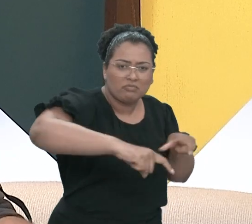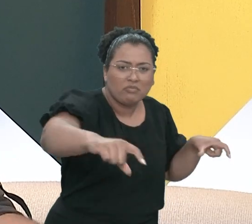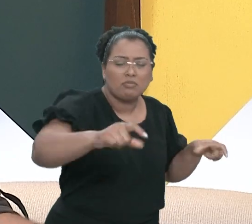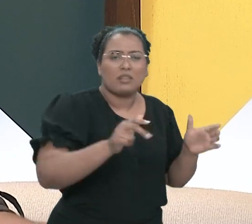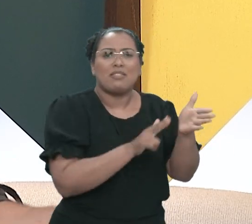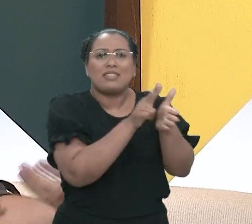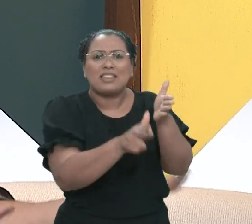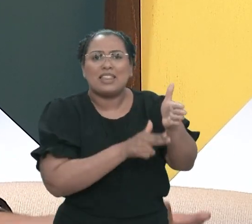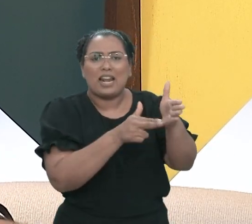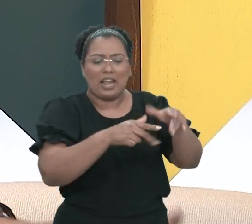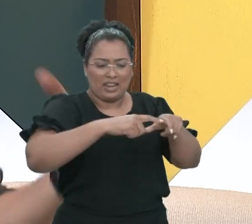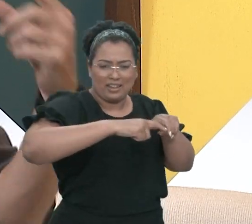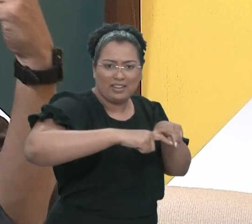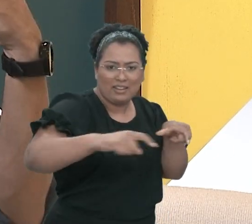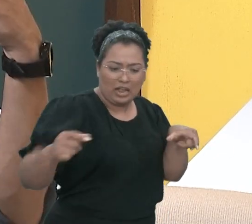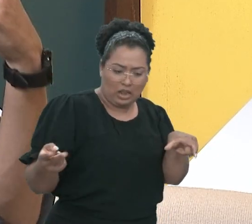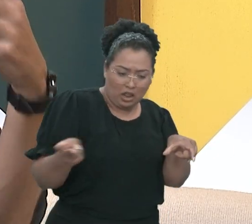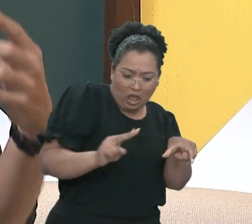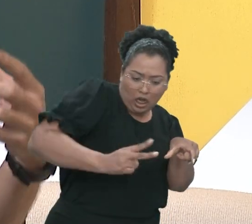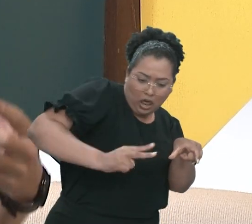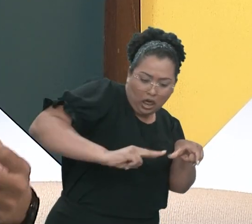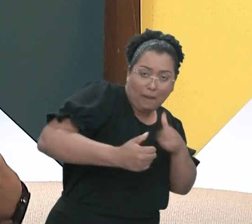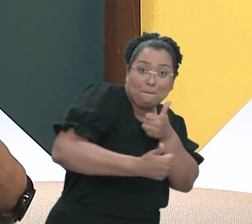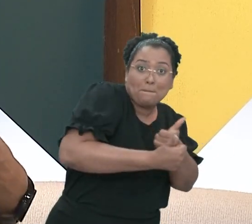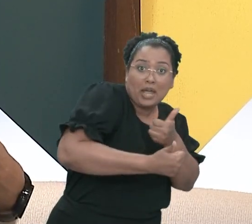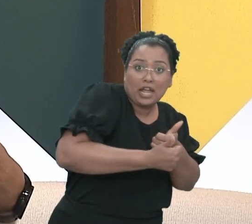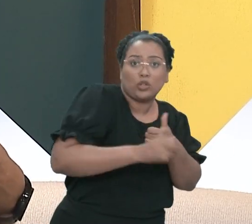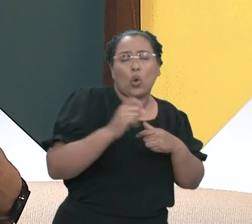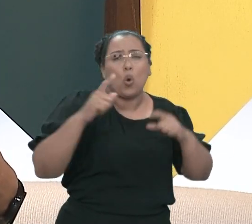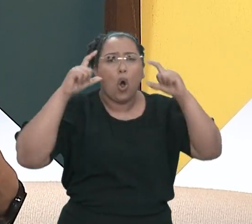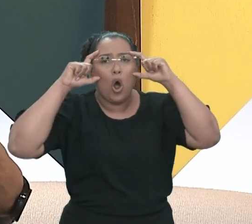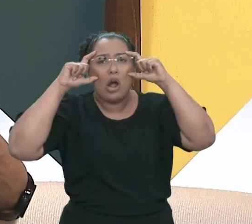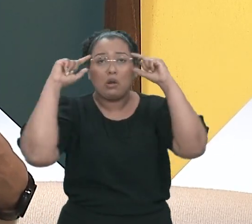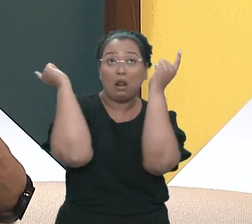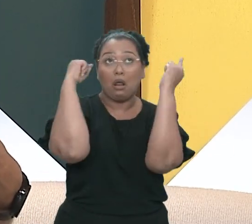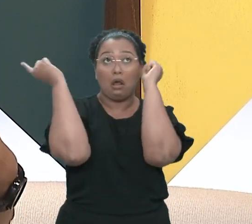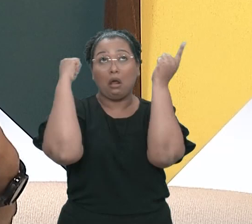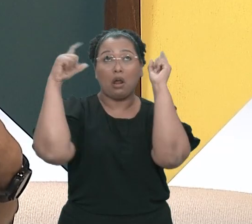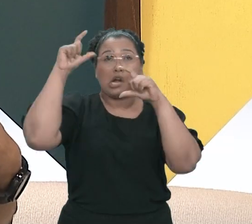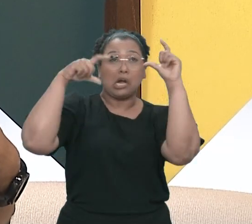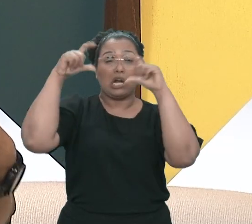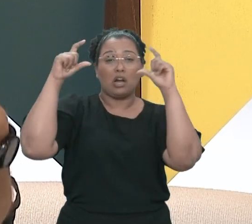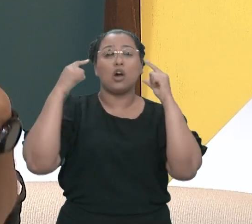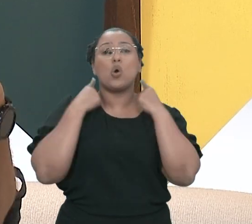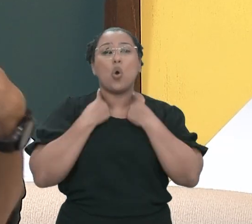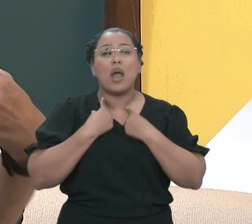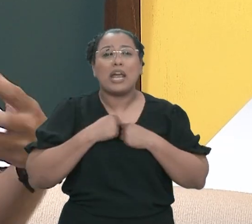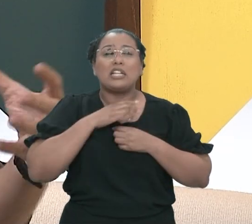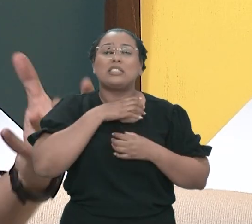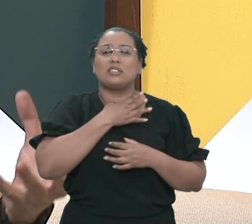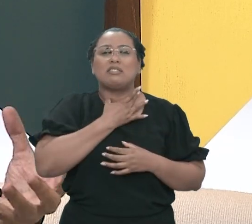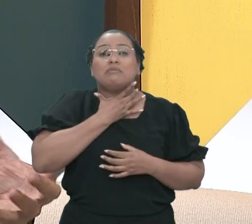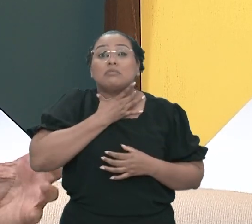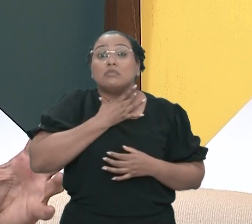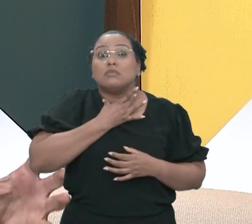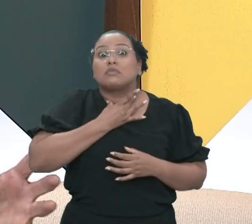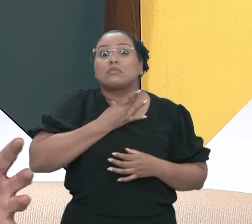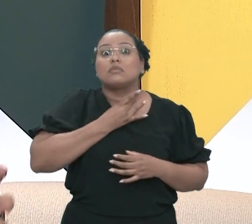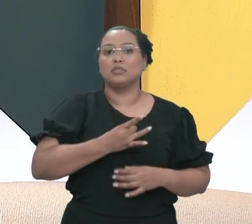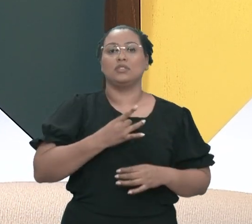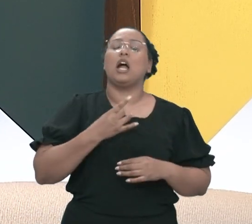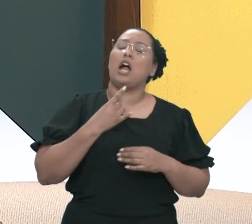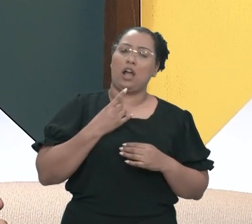trem. Óculos. Óculos, ela está usando algum óculos, corrente, se for uma corrente muito solta, estiver apertada. Então, olhar o que